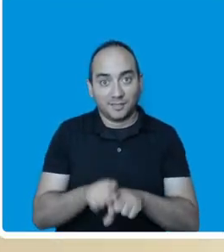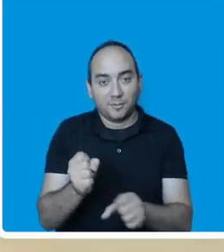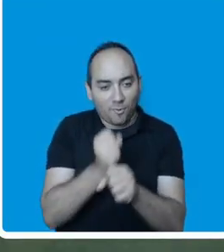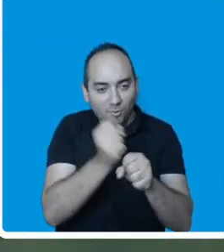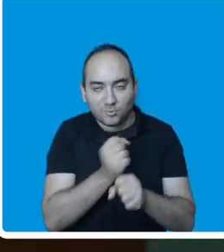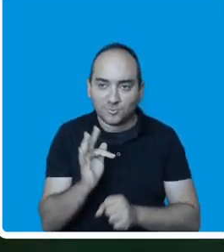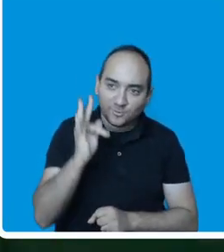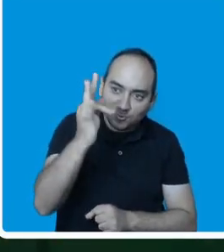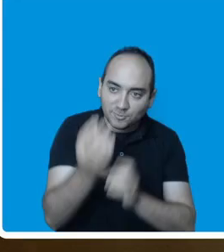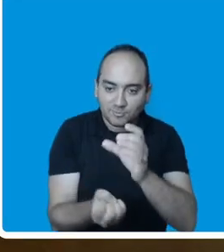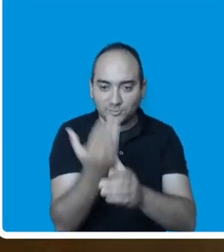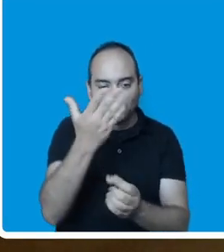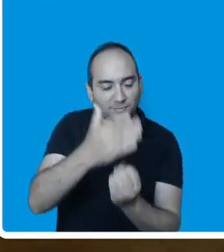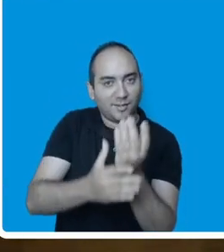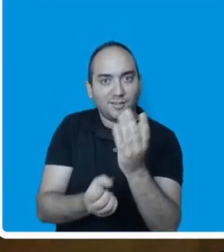E construir futuros.